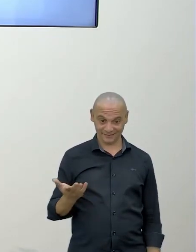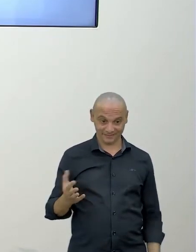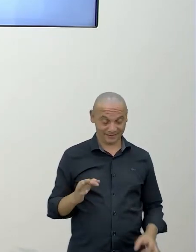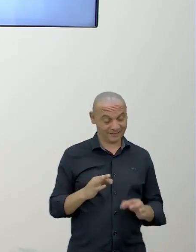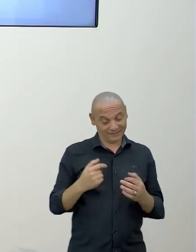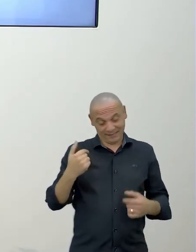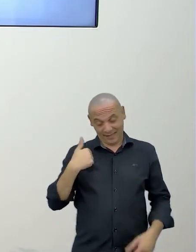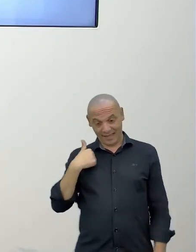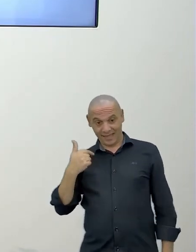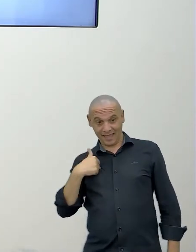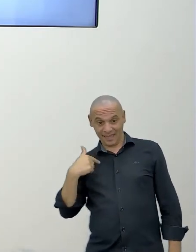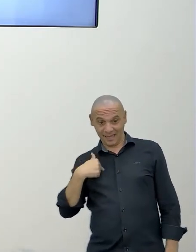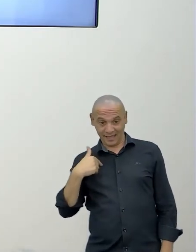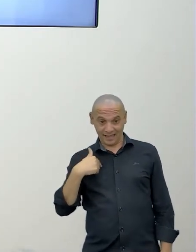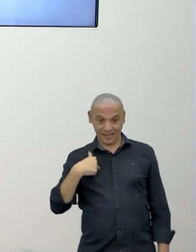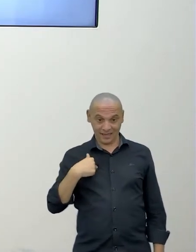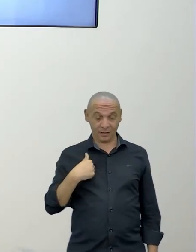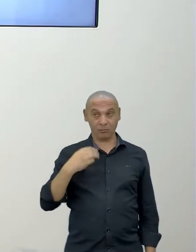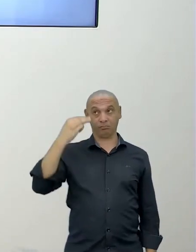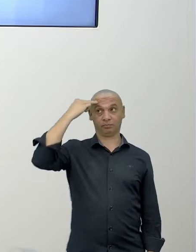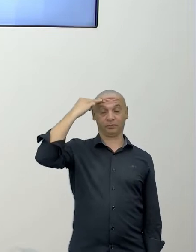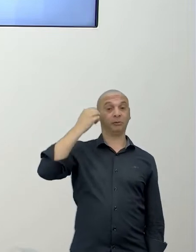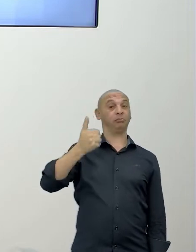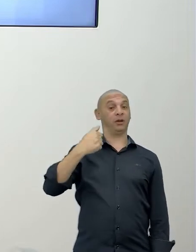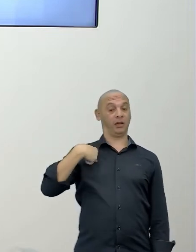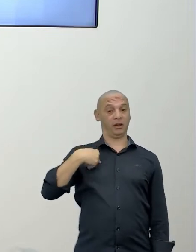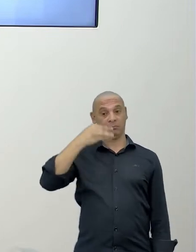isso, não é uma verdade.